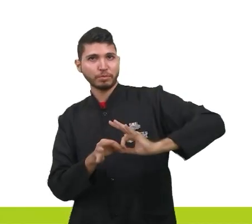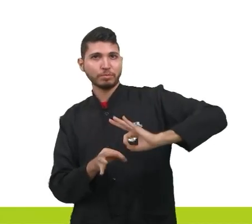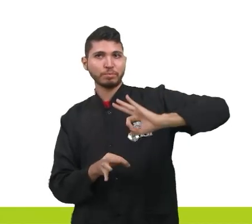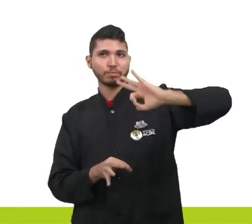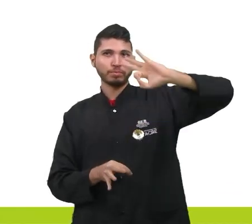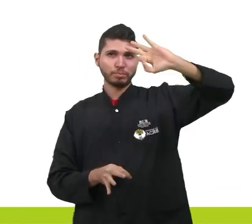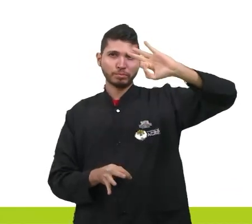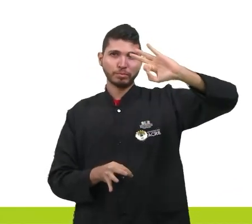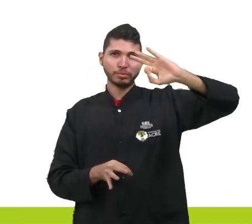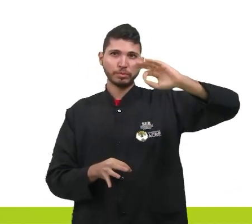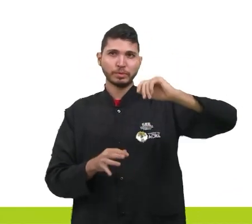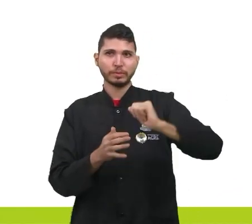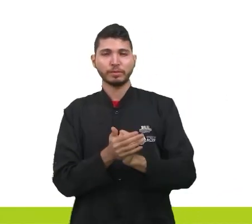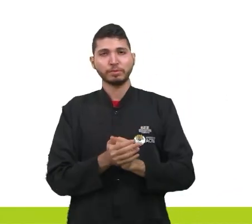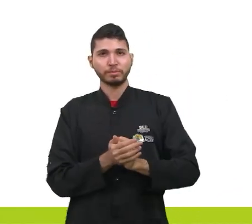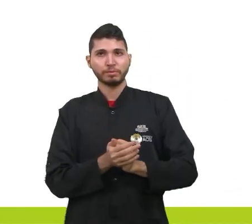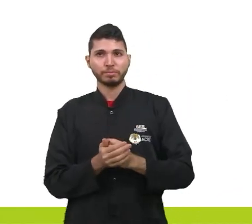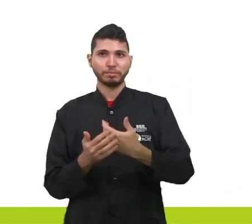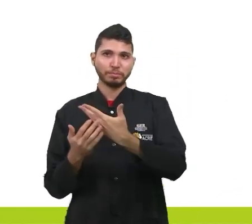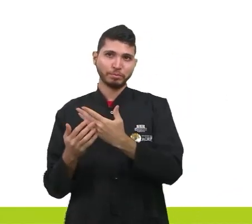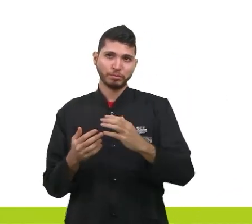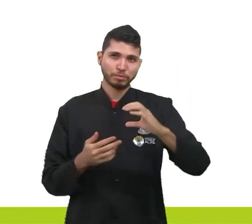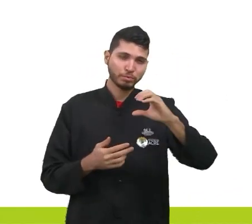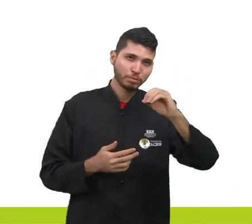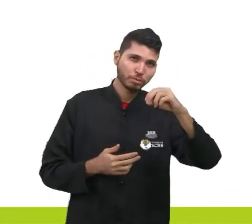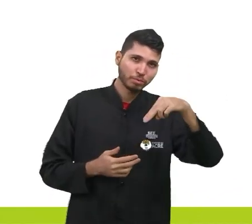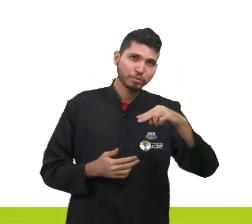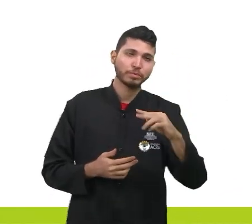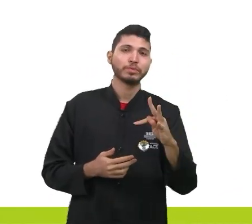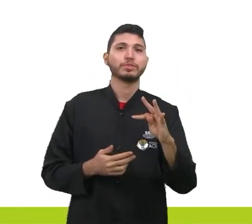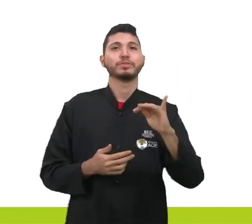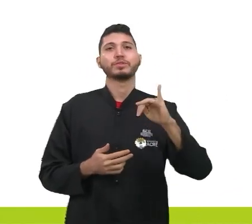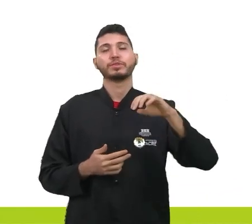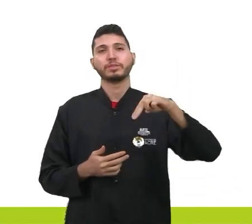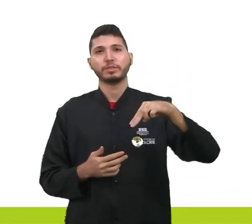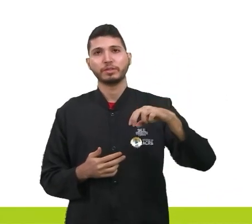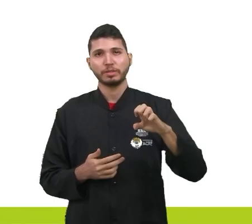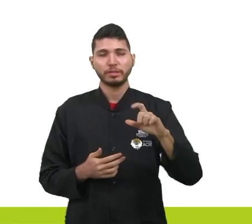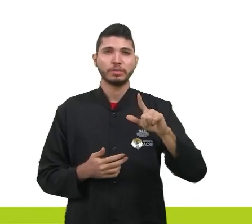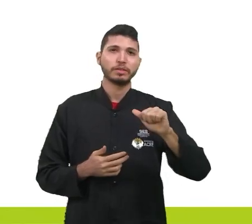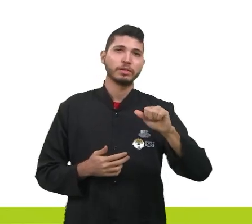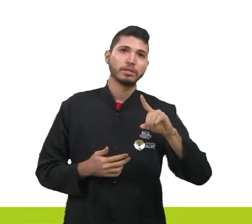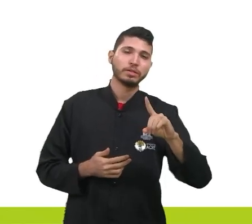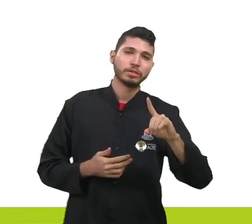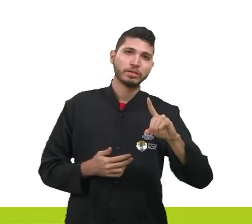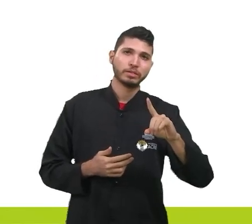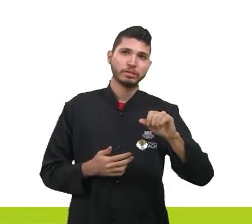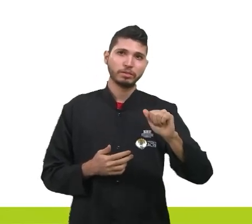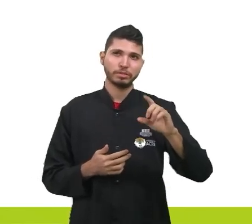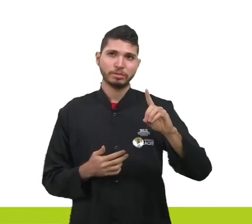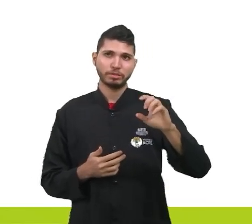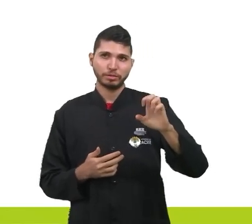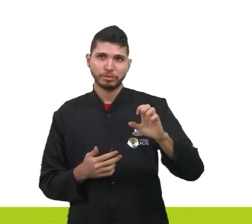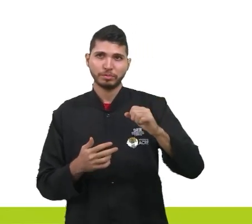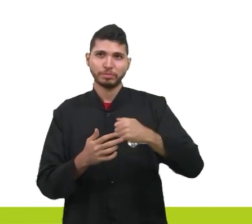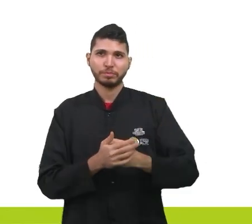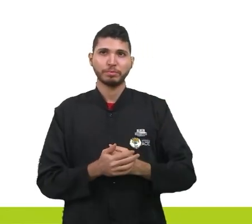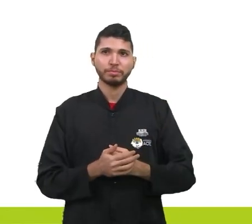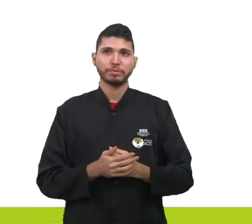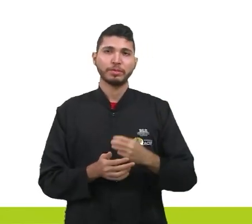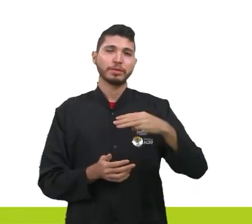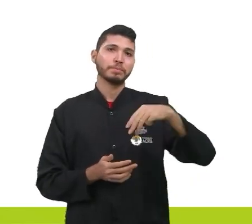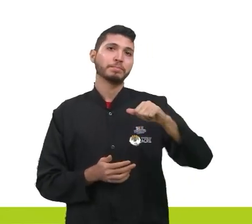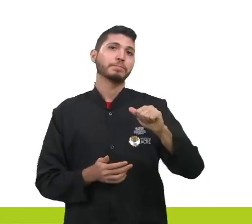continentalidade, maritimidade, massas de ar, correntes marítimas e também, não menos importante,